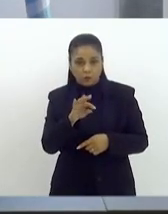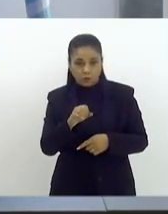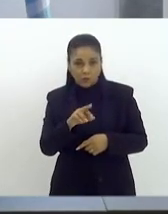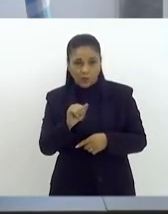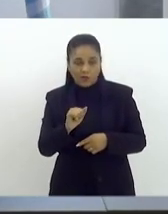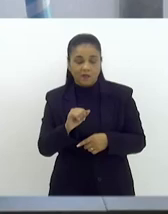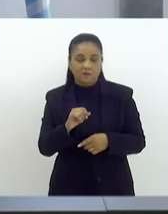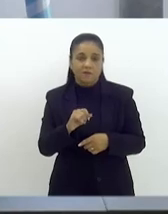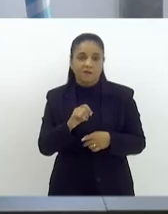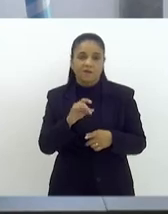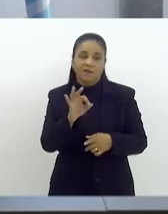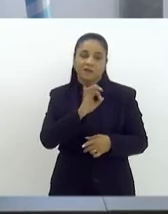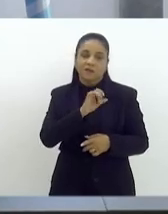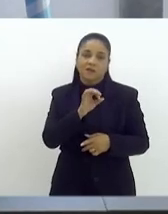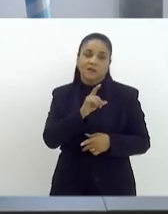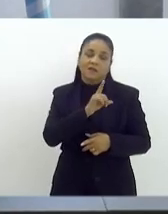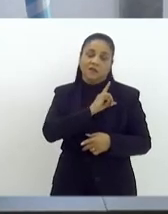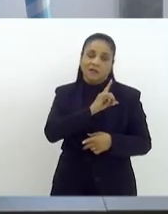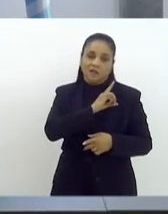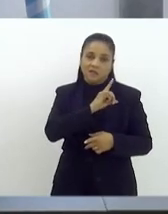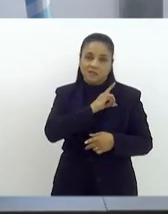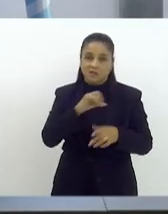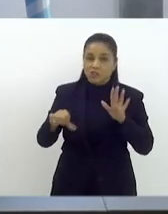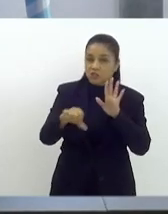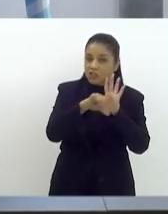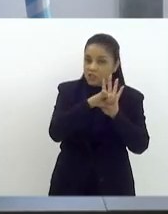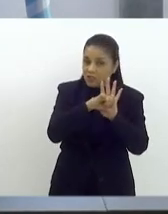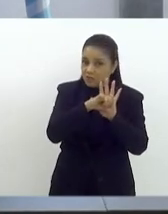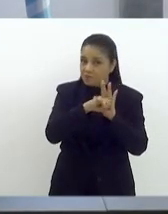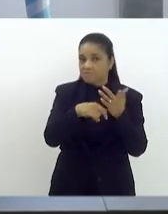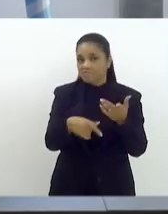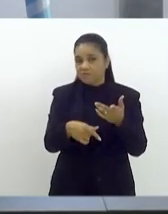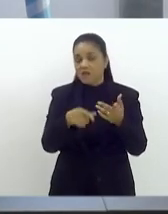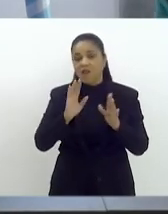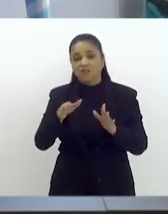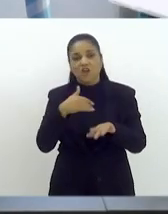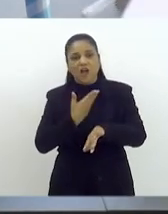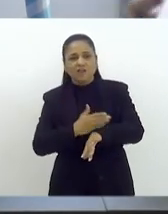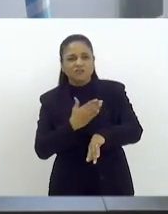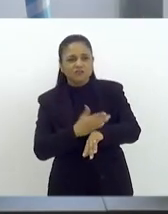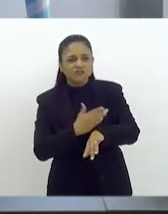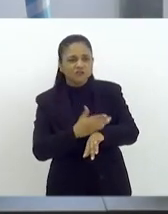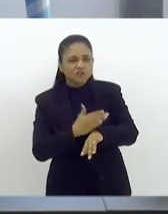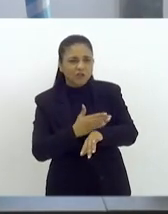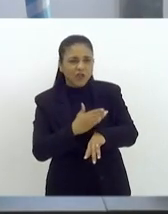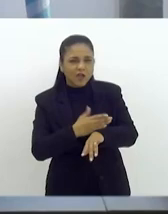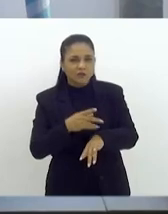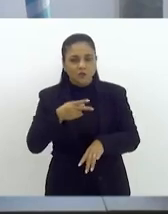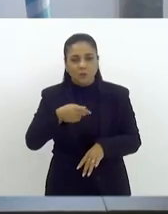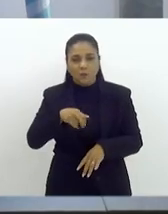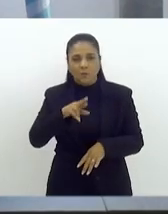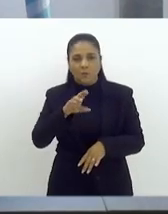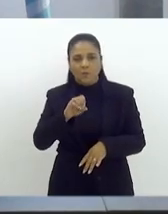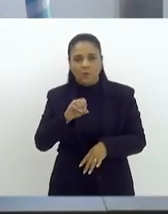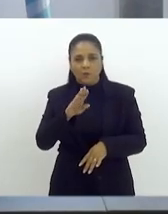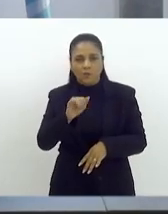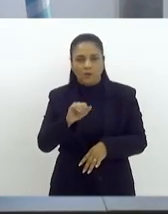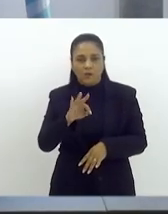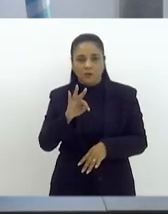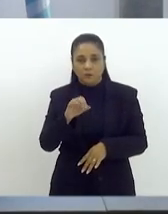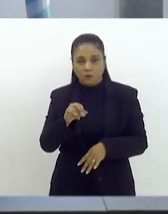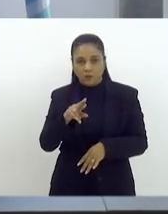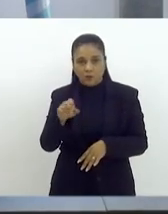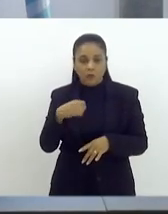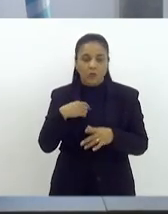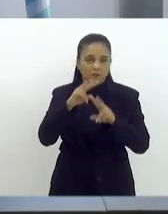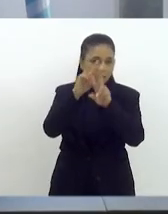e naquele momento ela já tava fazendo um estágio probatório desse tema que acabou sendo algo